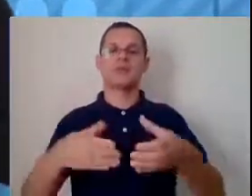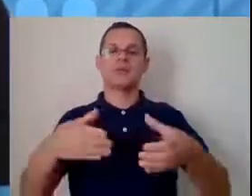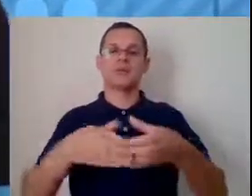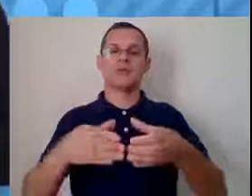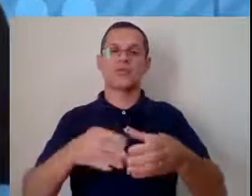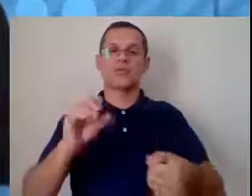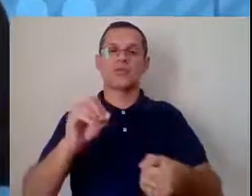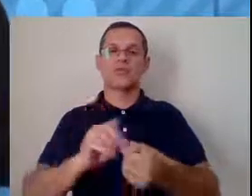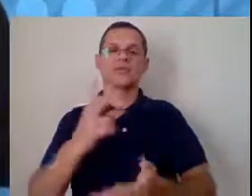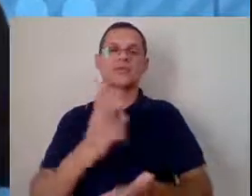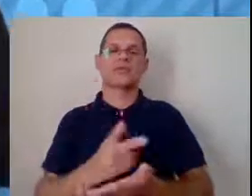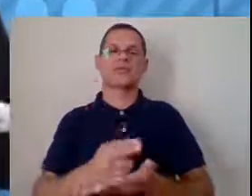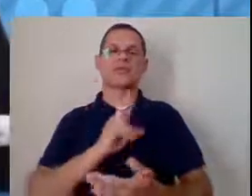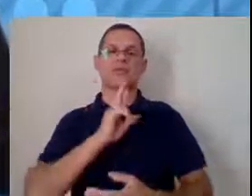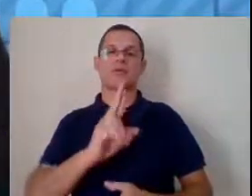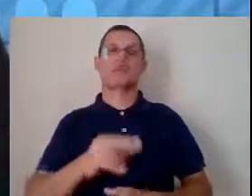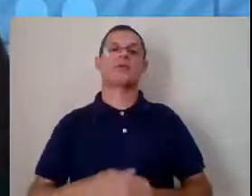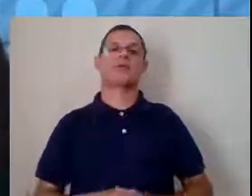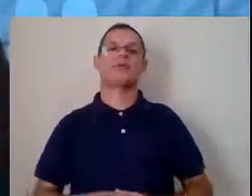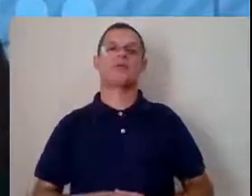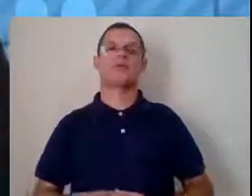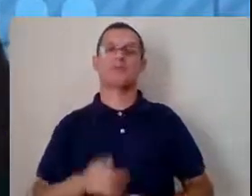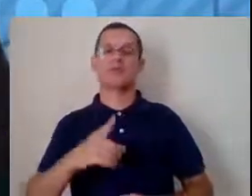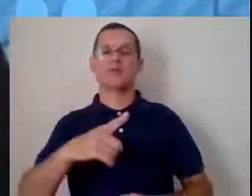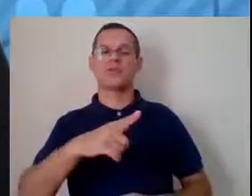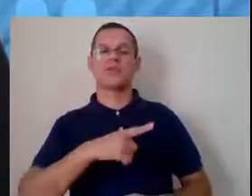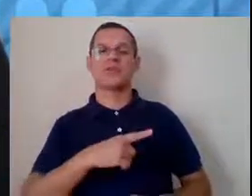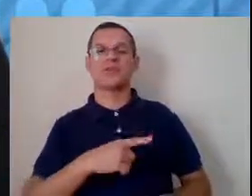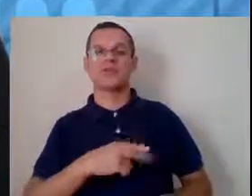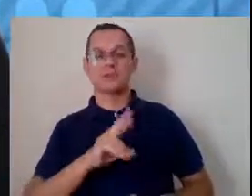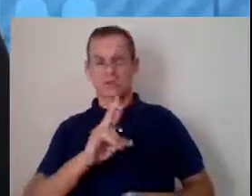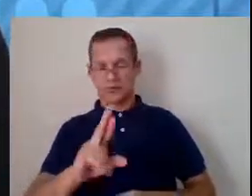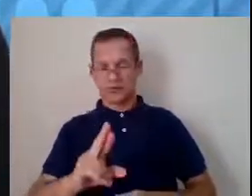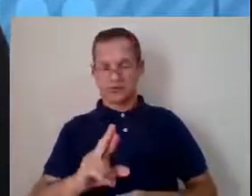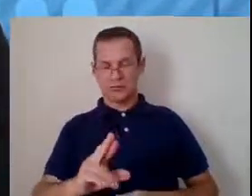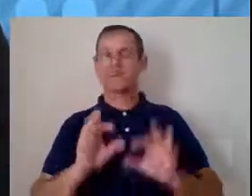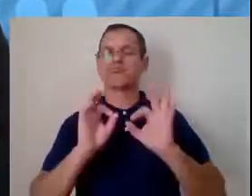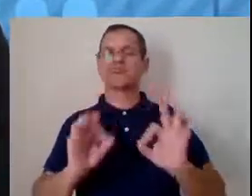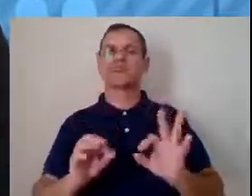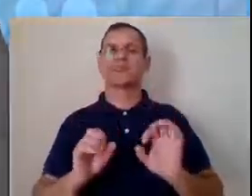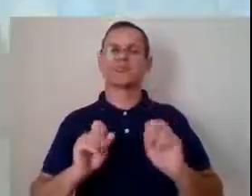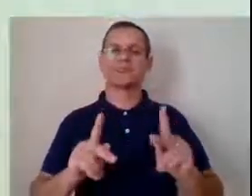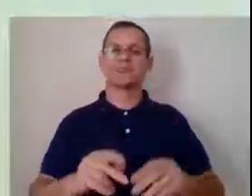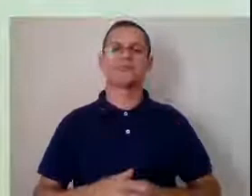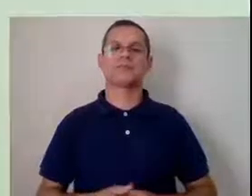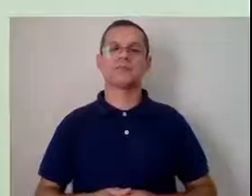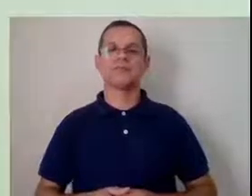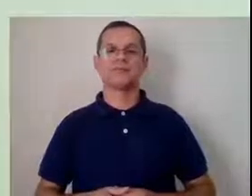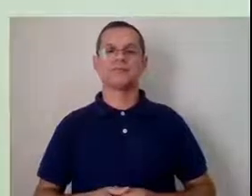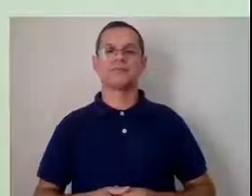conjuntos e fazerem as resoluções, que vocês vão chegar aos resultados com certeza.